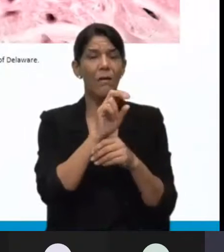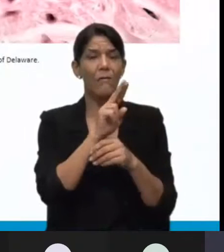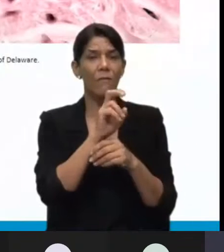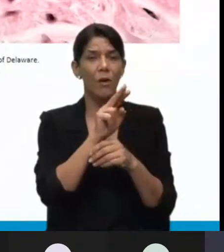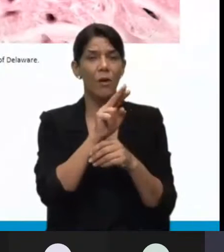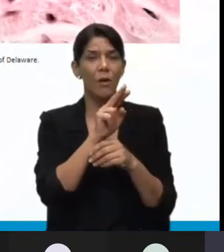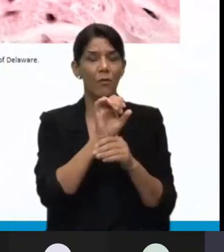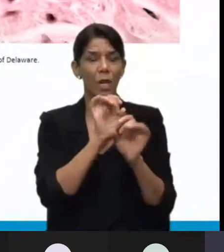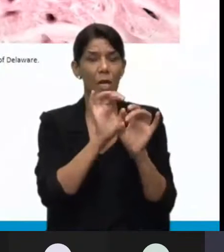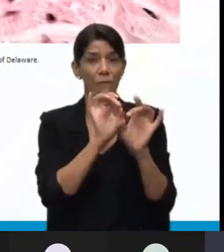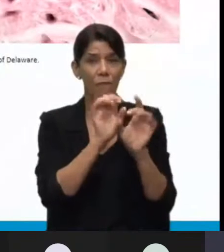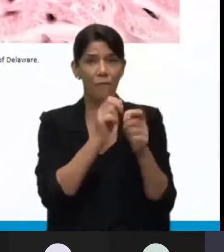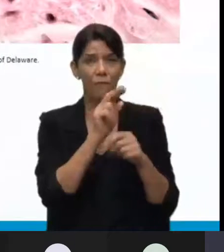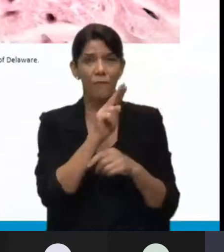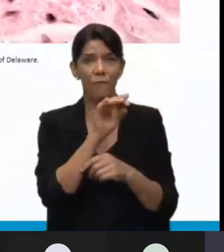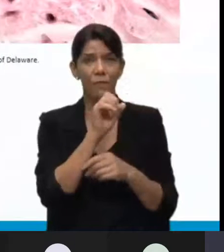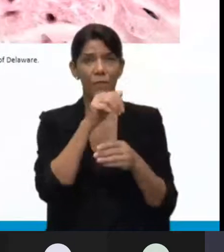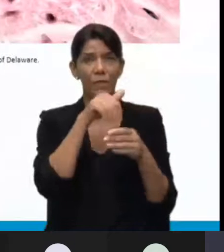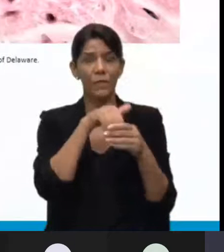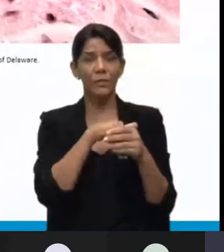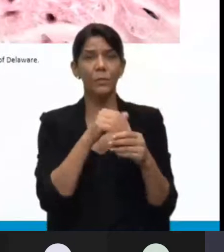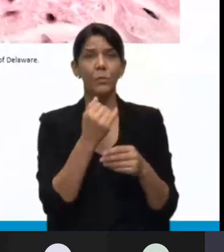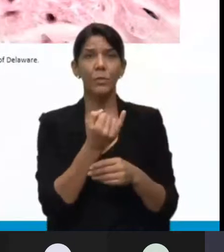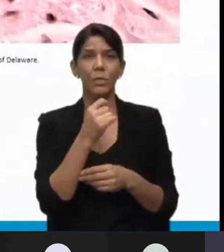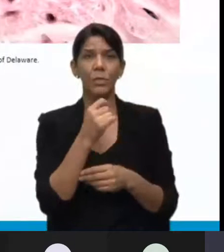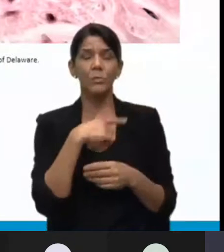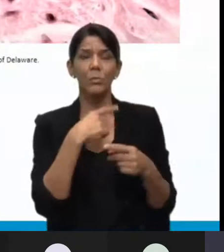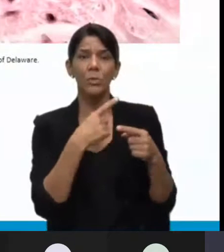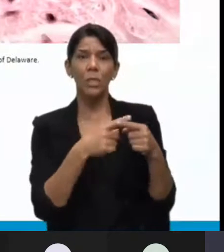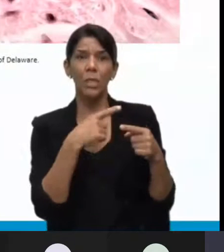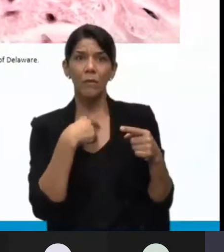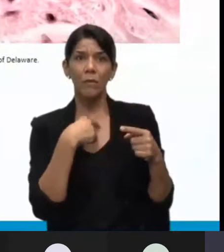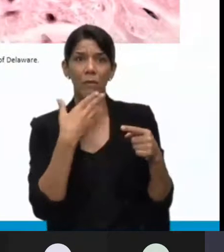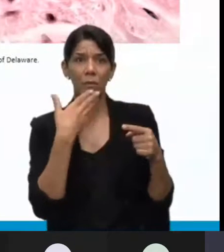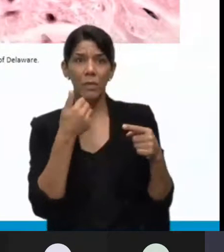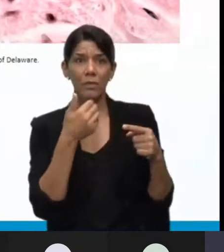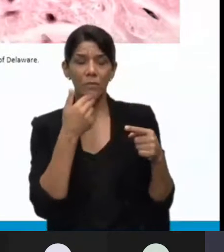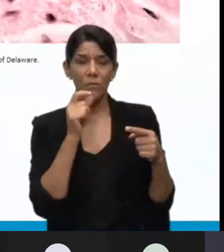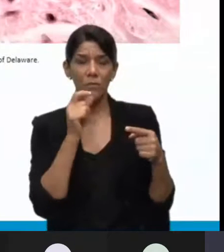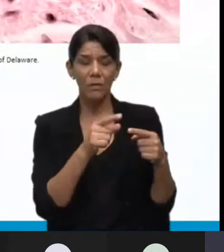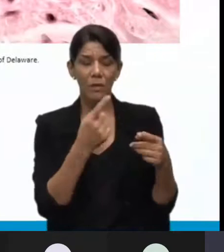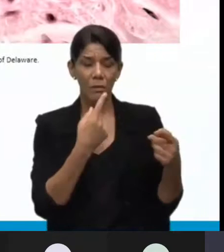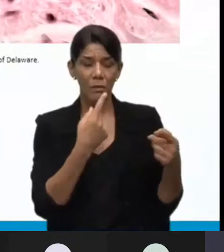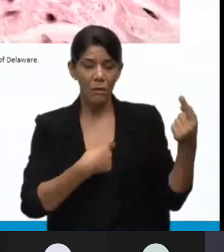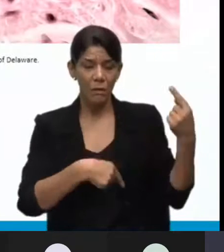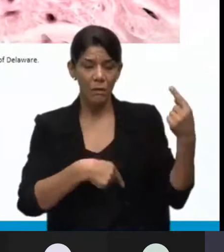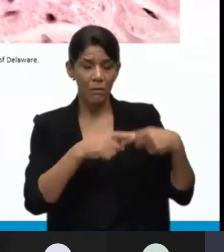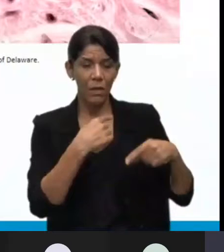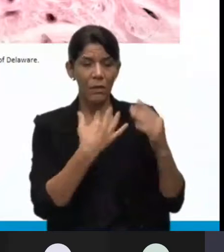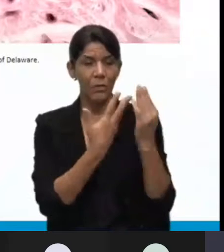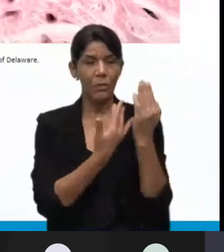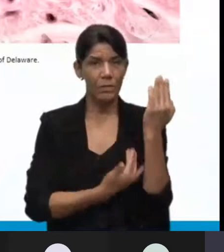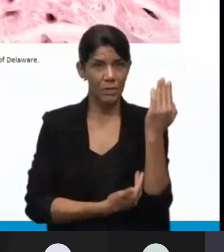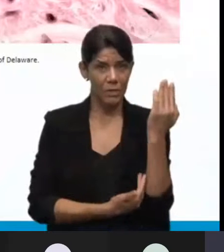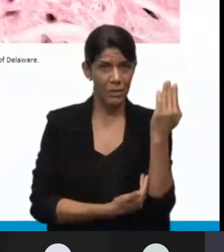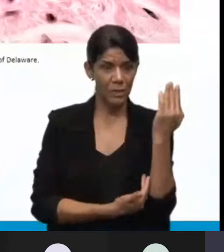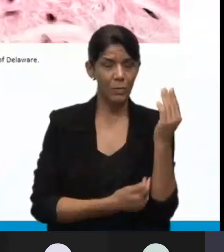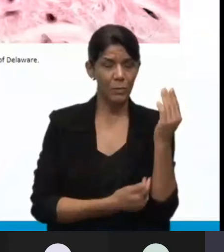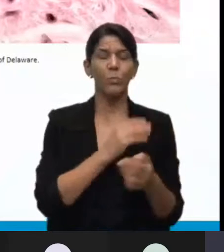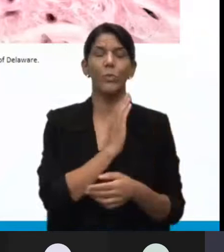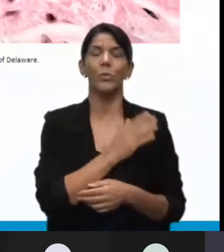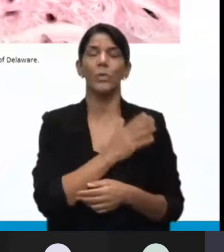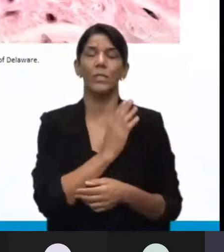válvulas, tá? Essas válvulas nas veias são extremamente importantes porque elas vão facilitar o retorno do sangue para